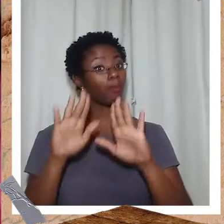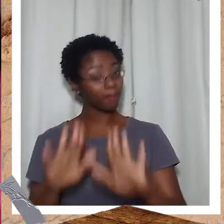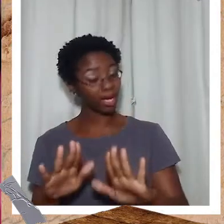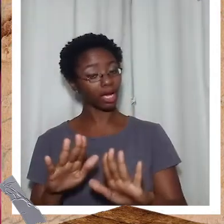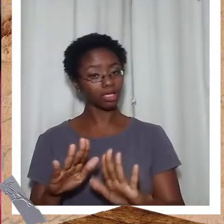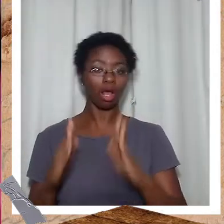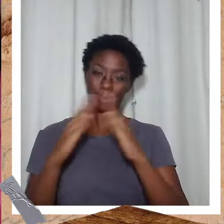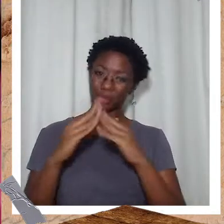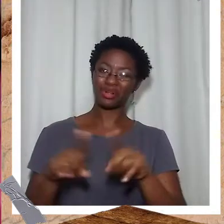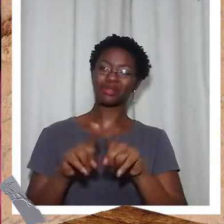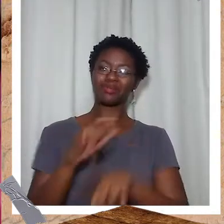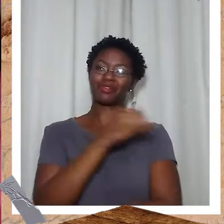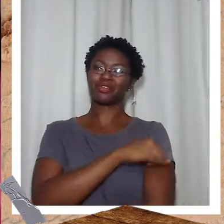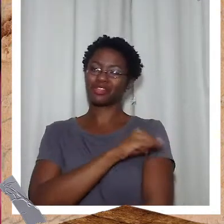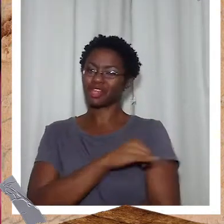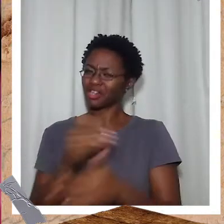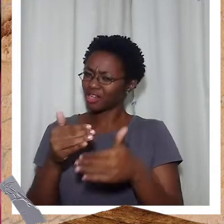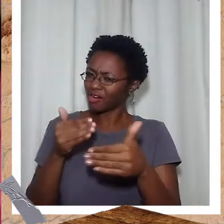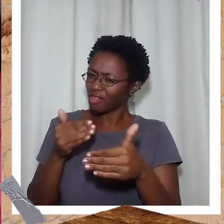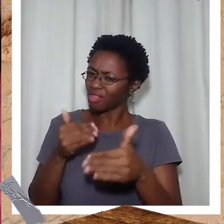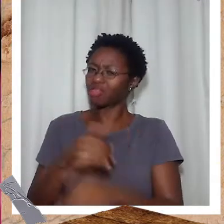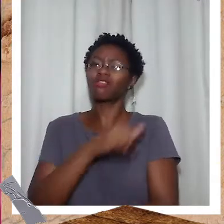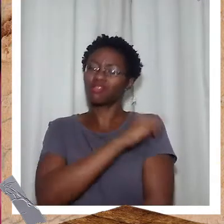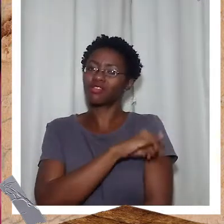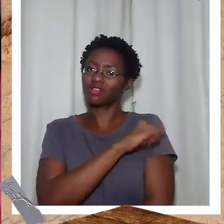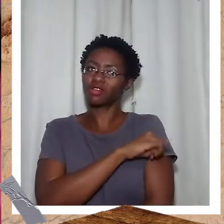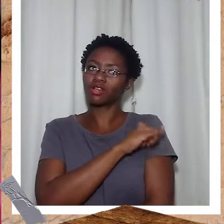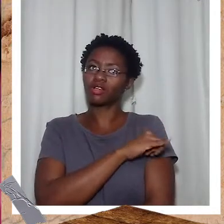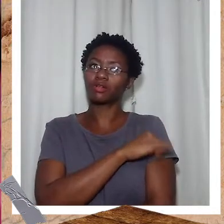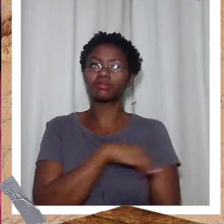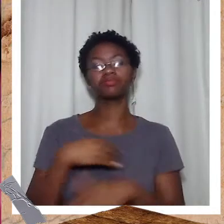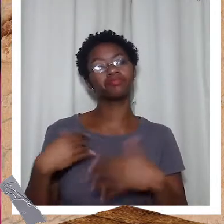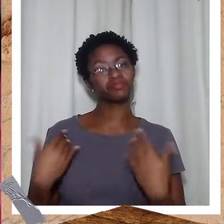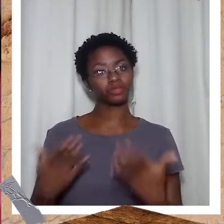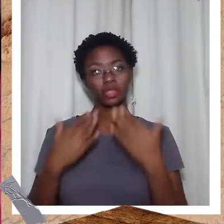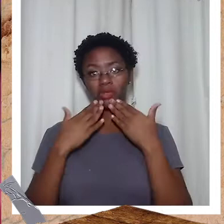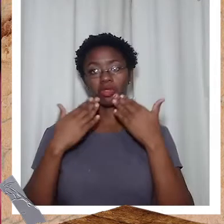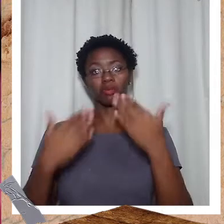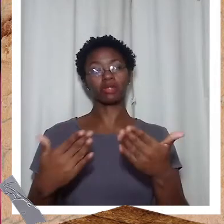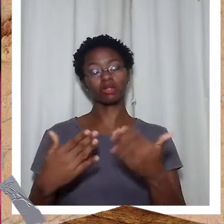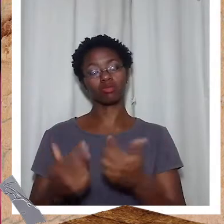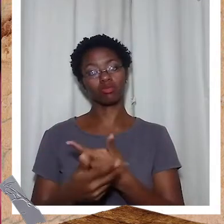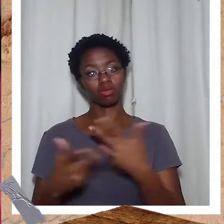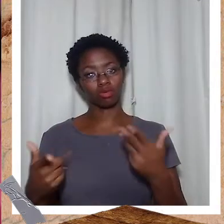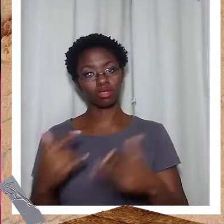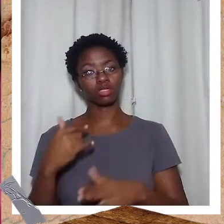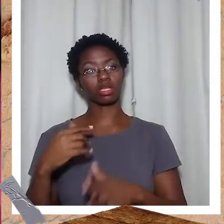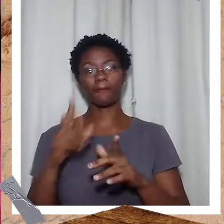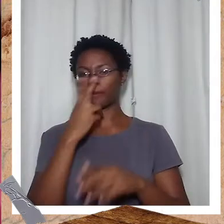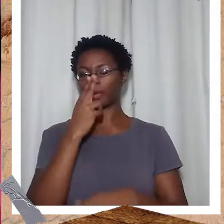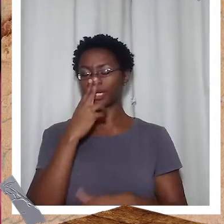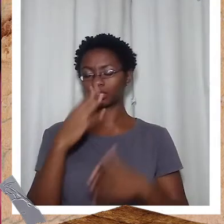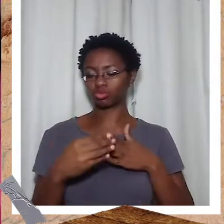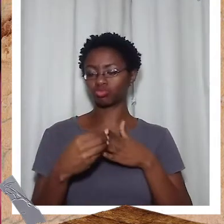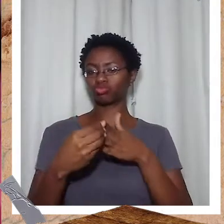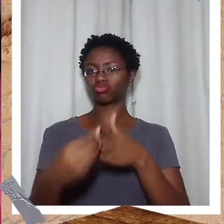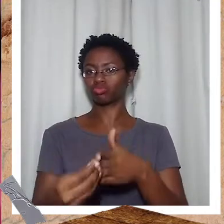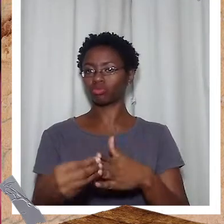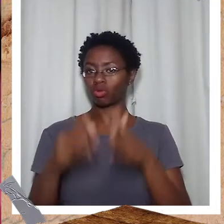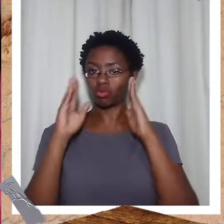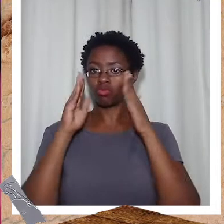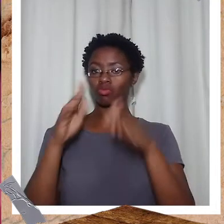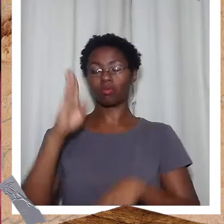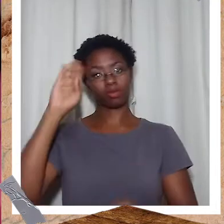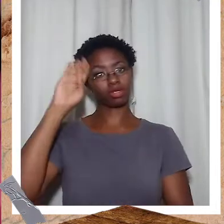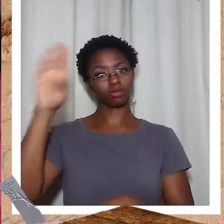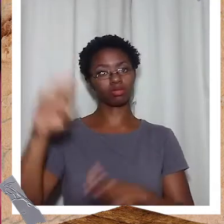exposição. Mas você apresenta, Marcelo, uma das questões que tem orientado a nossa pesquisa, né? A gente sabe de